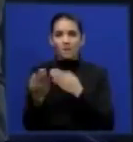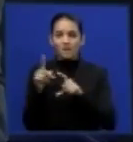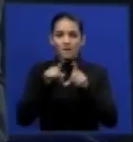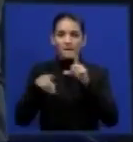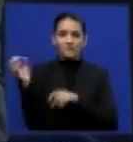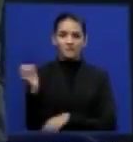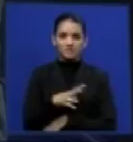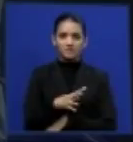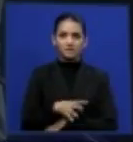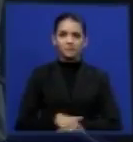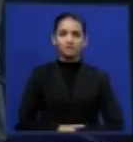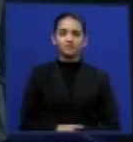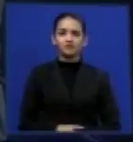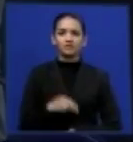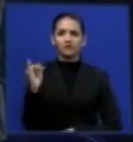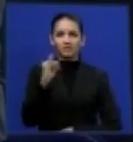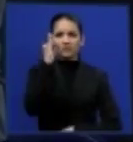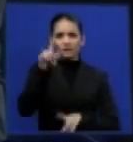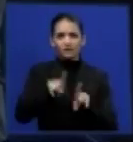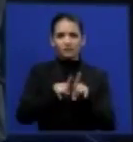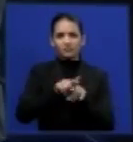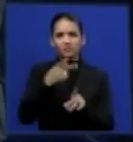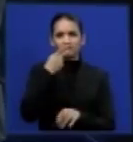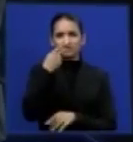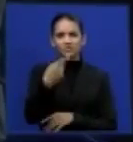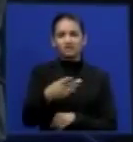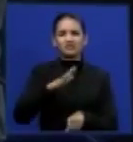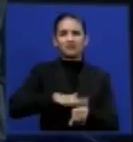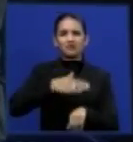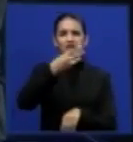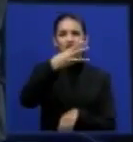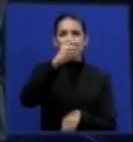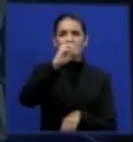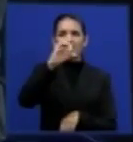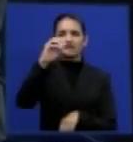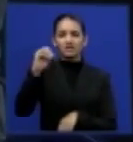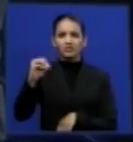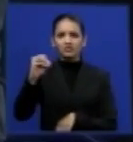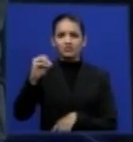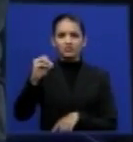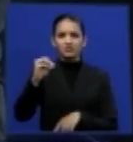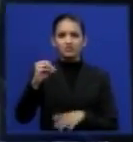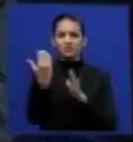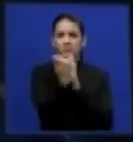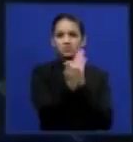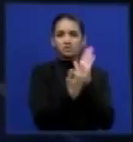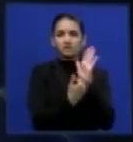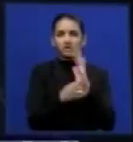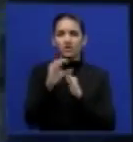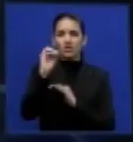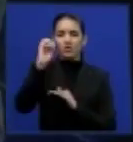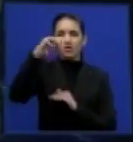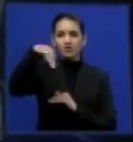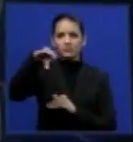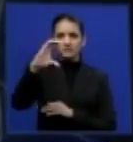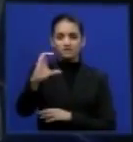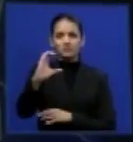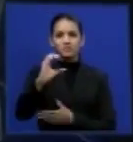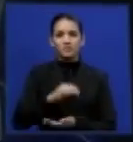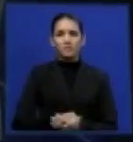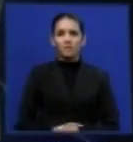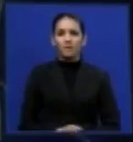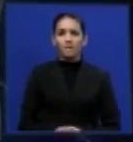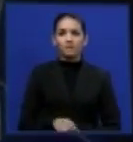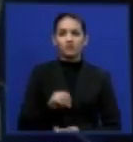e é importante ressaltar que em mais de 300 contenciosos na OMC mais de 300 contenciosos